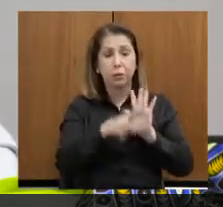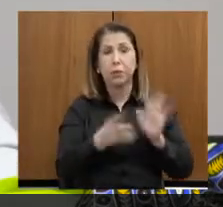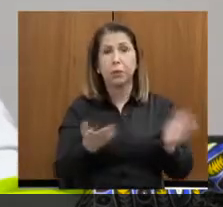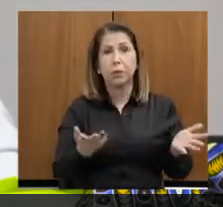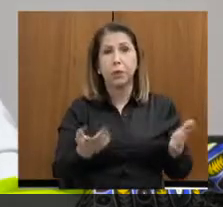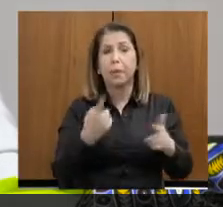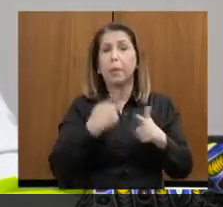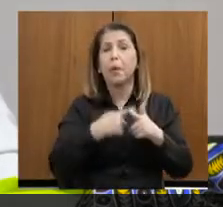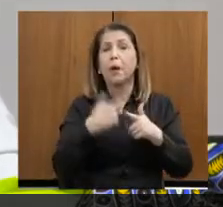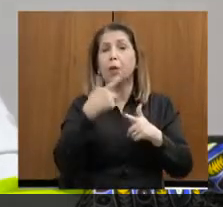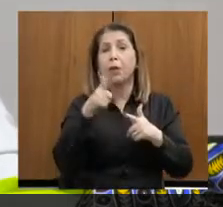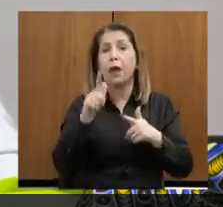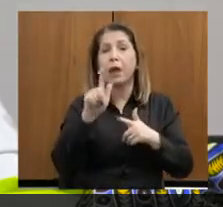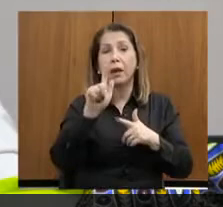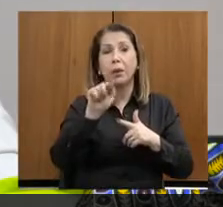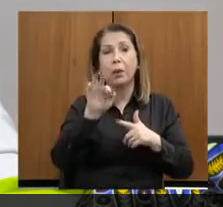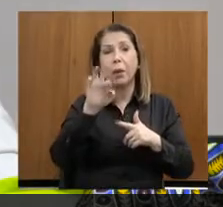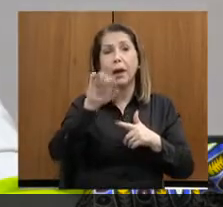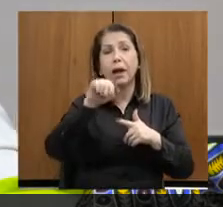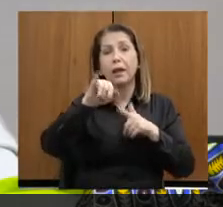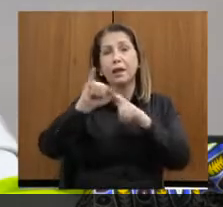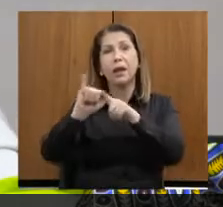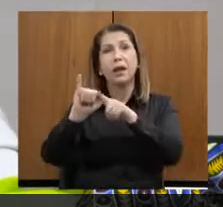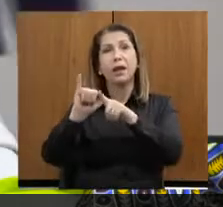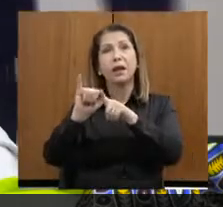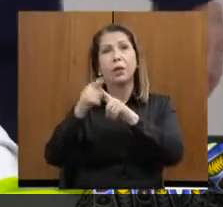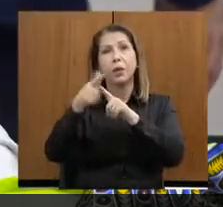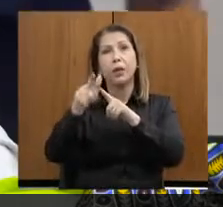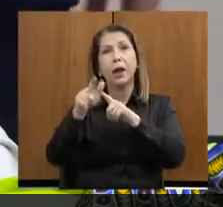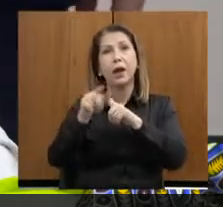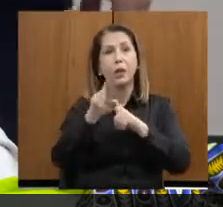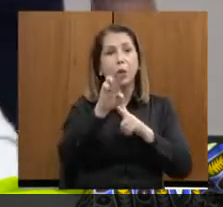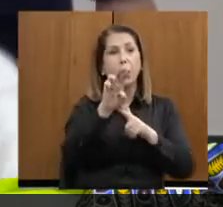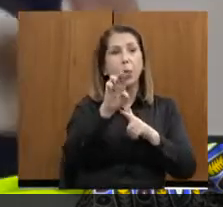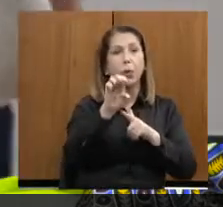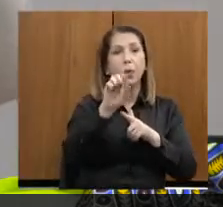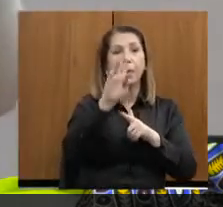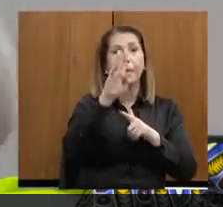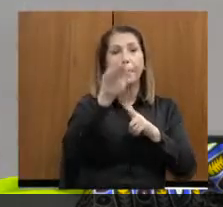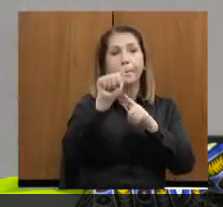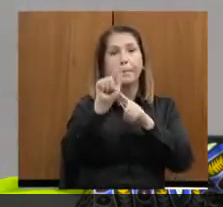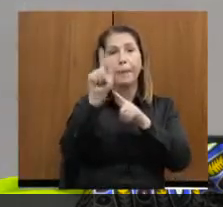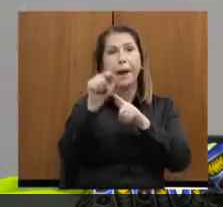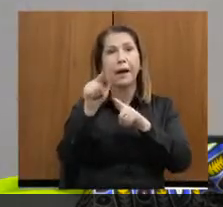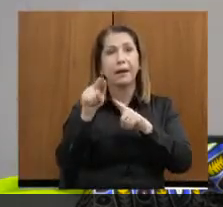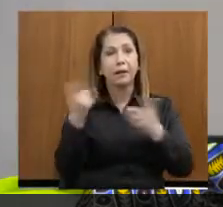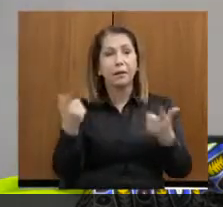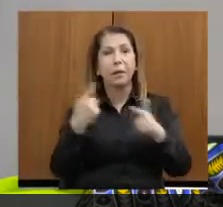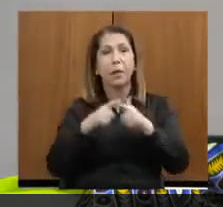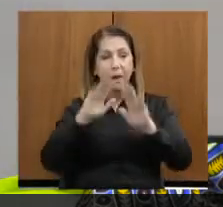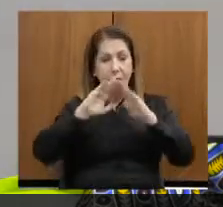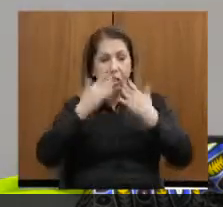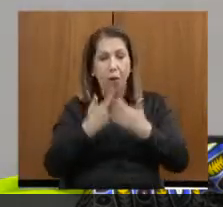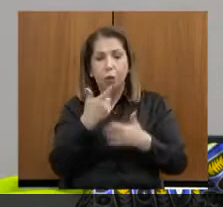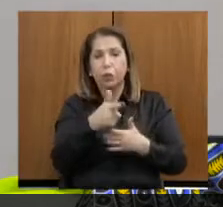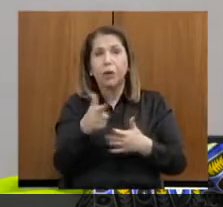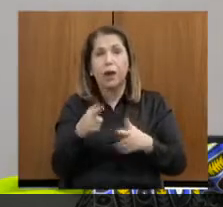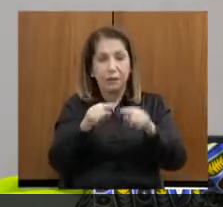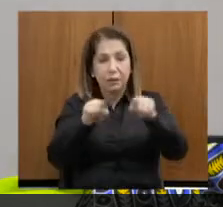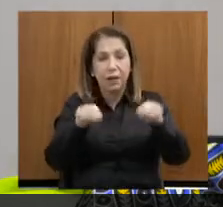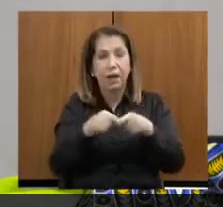porque que não tem Guarani no no banco porque não tem o bar porque não tem na sala de aula